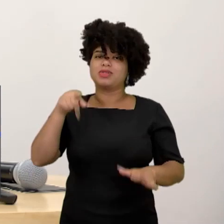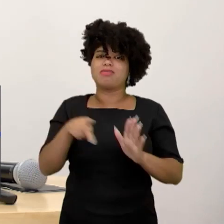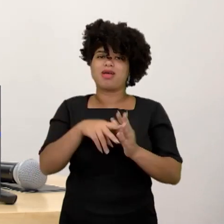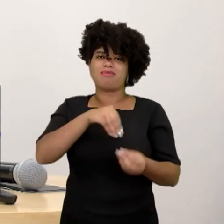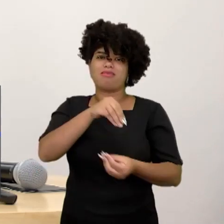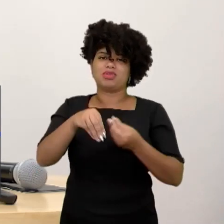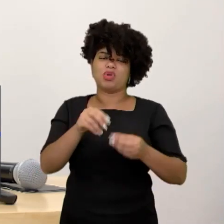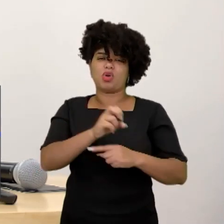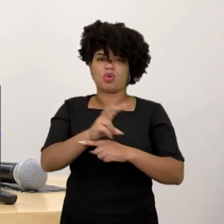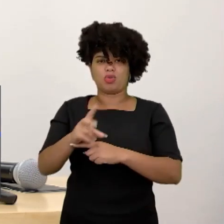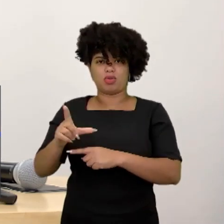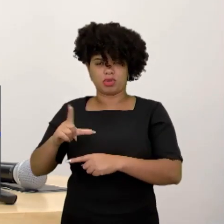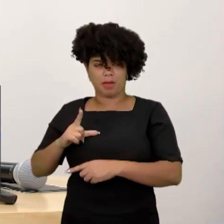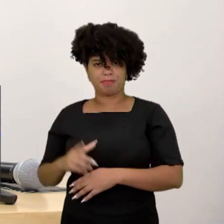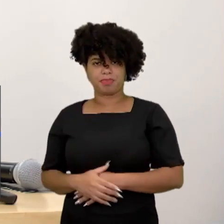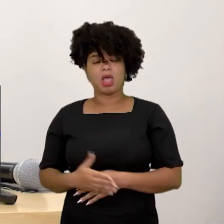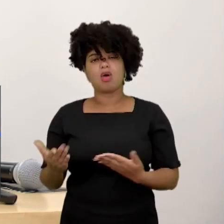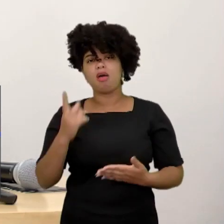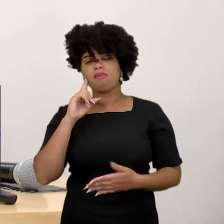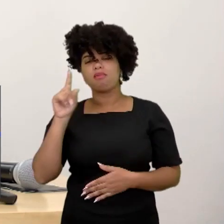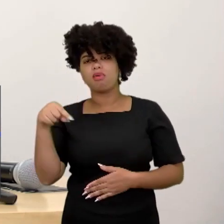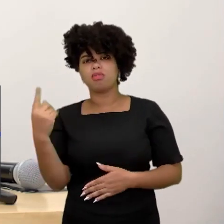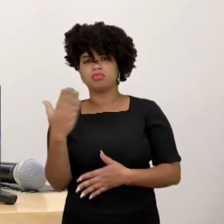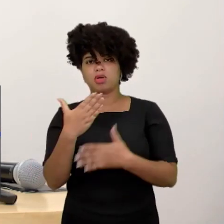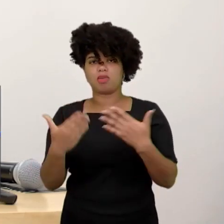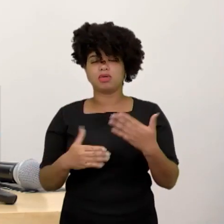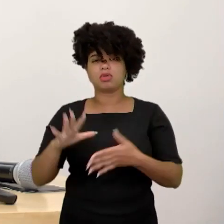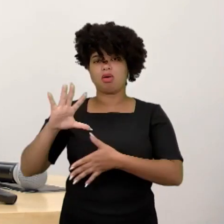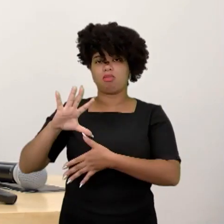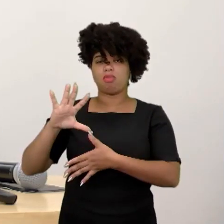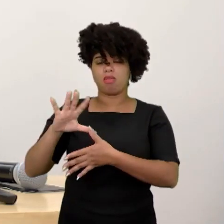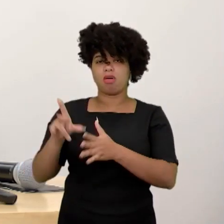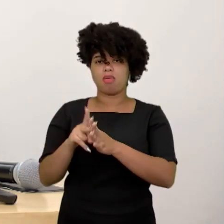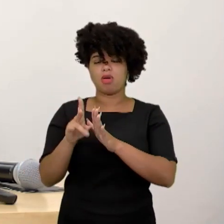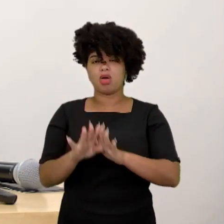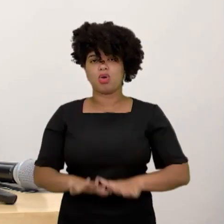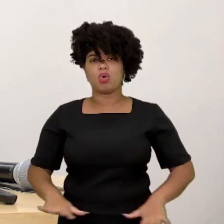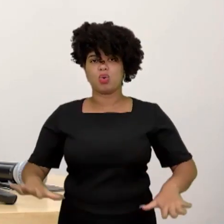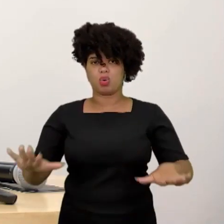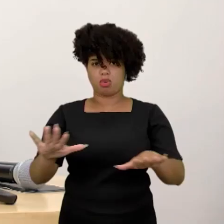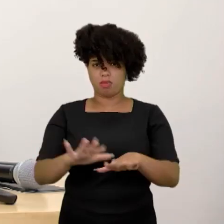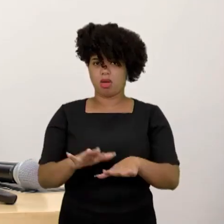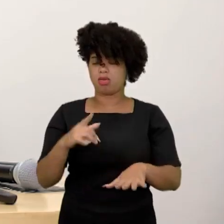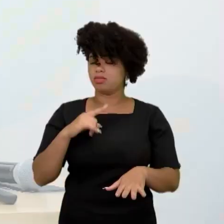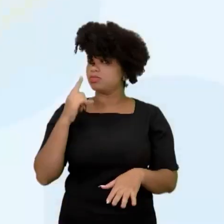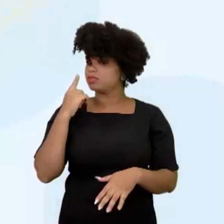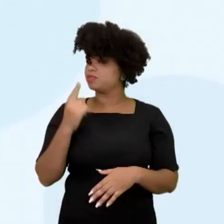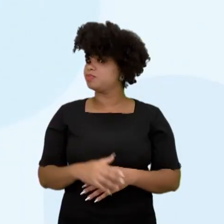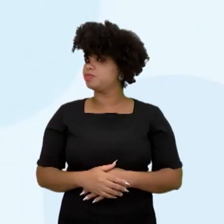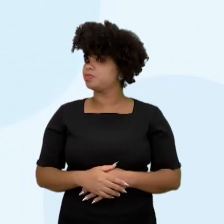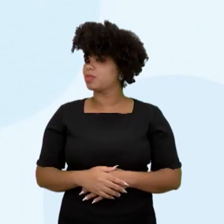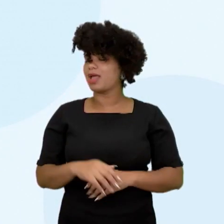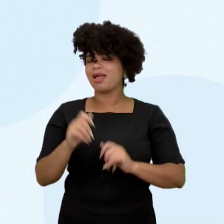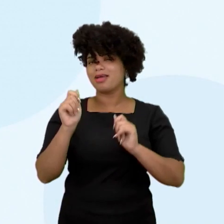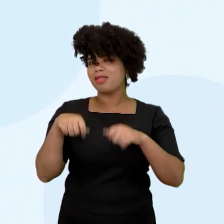certo? Nós vamos ver aí um slide aí que mostra aí um mapa, né, do uso da terra como